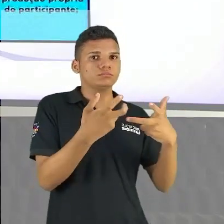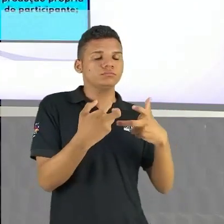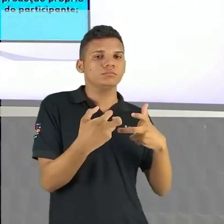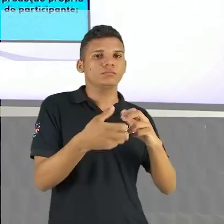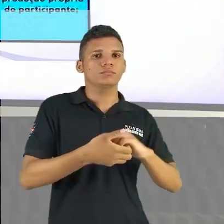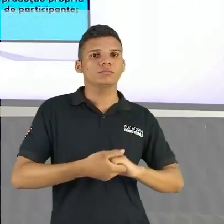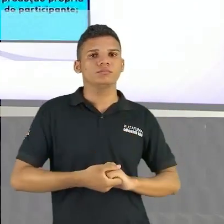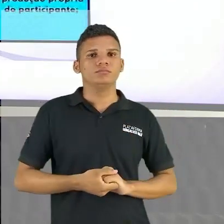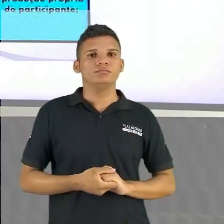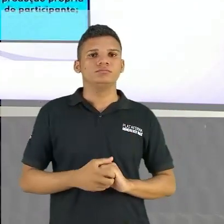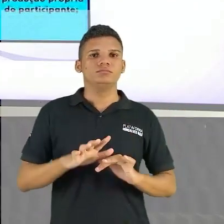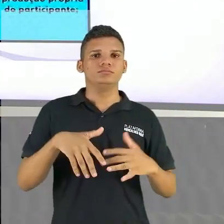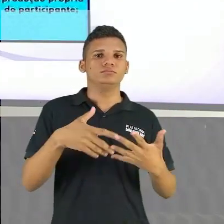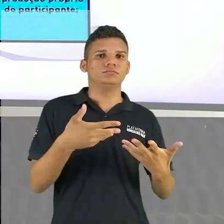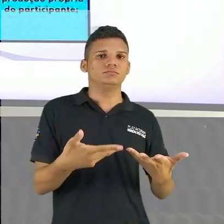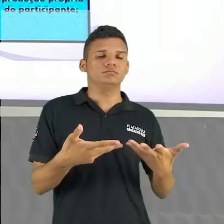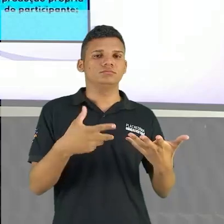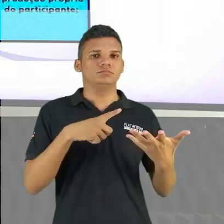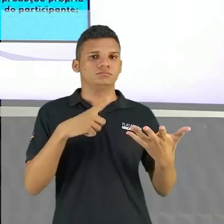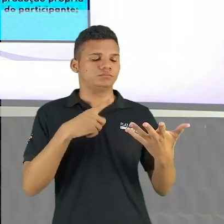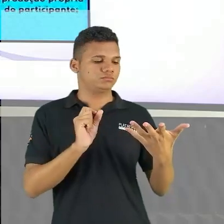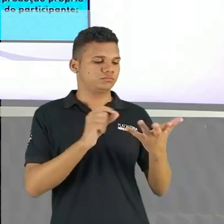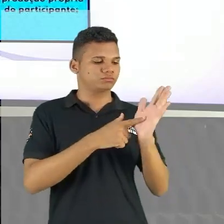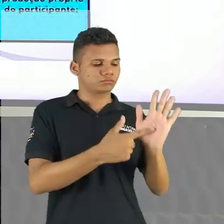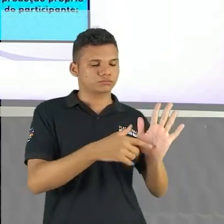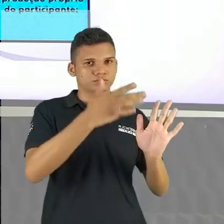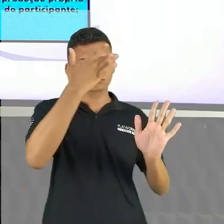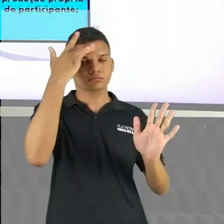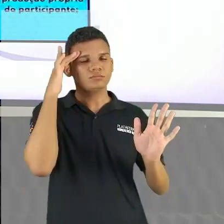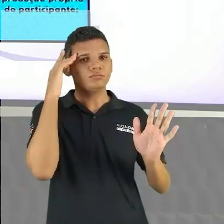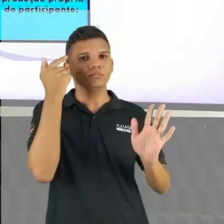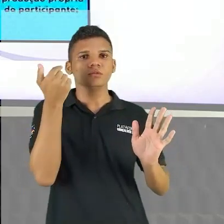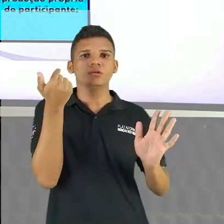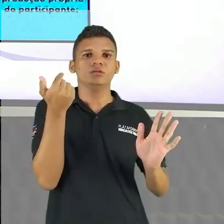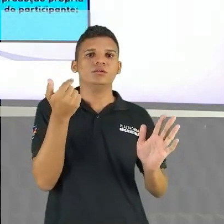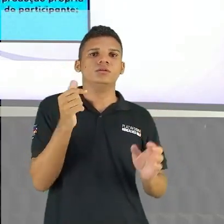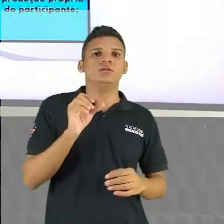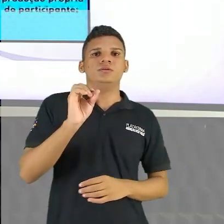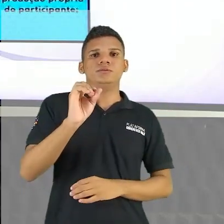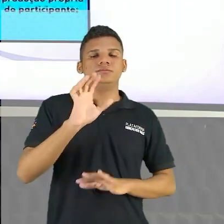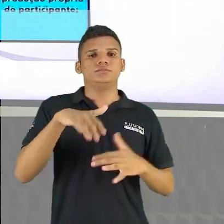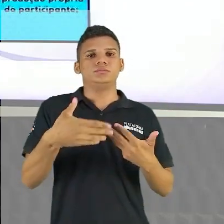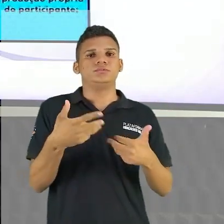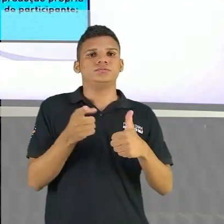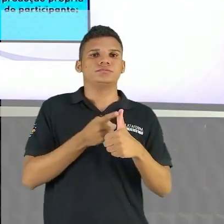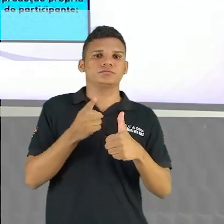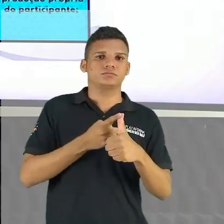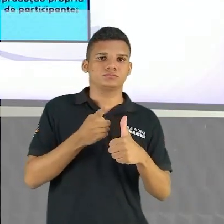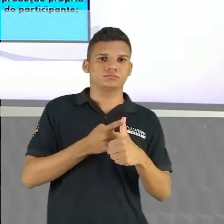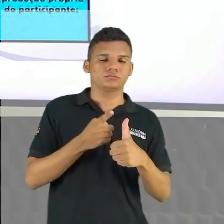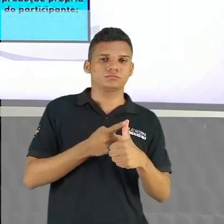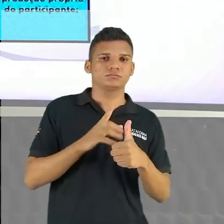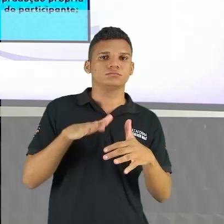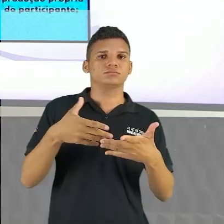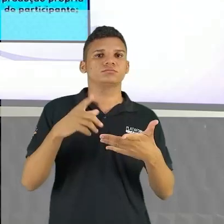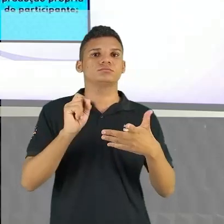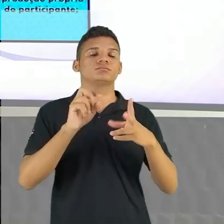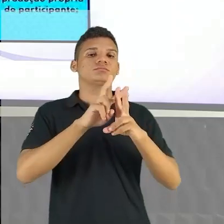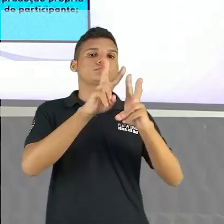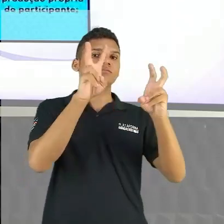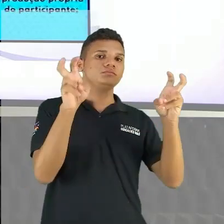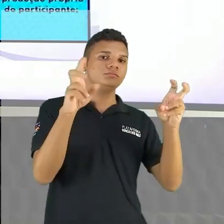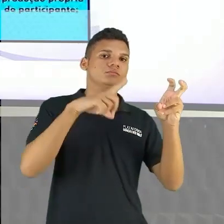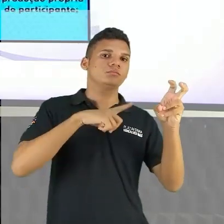é o aquilo que tira aquilo que vai levar esse candidato a tirar zero vamos conhecer primeiro a fuga total ao tema